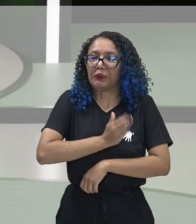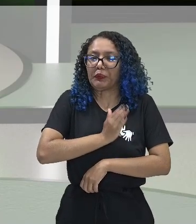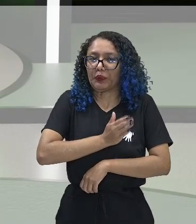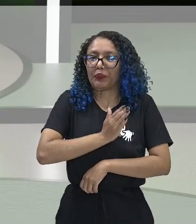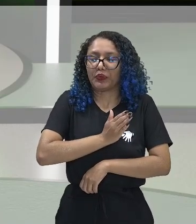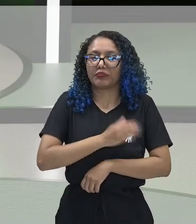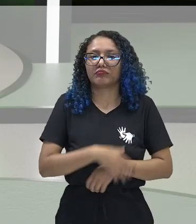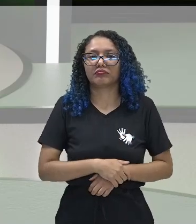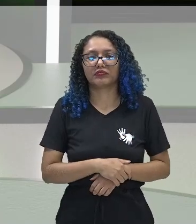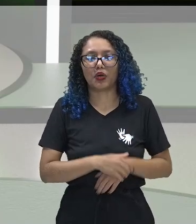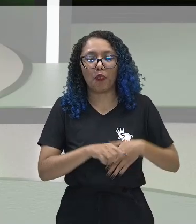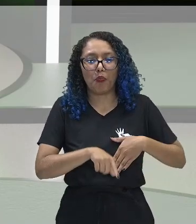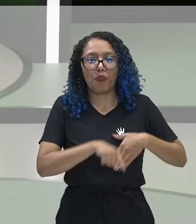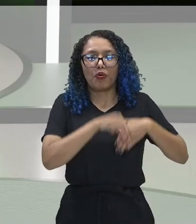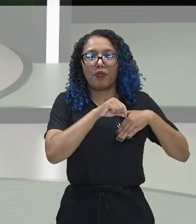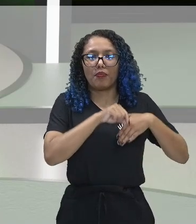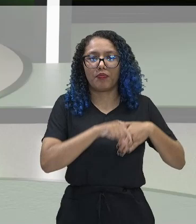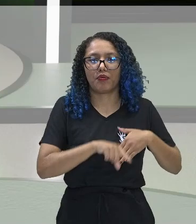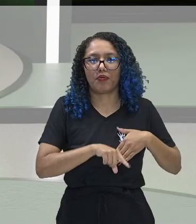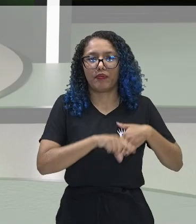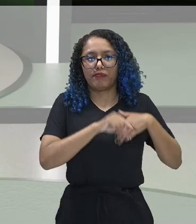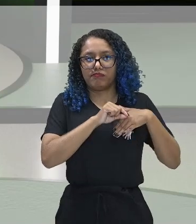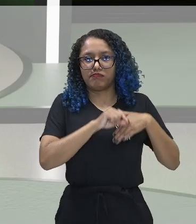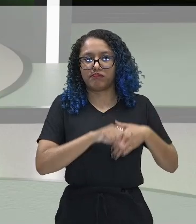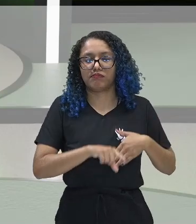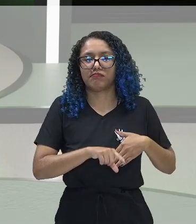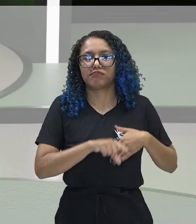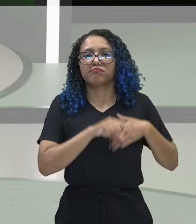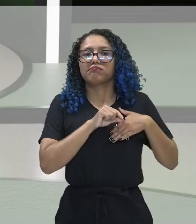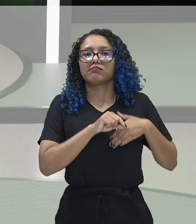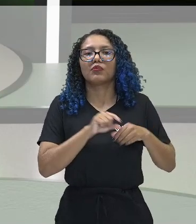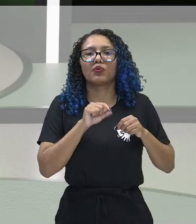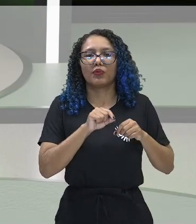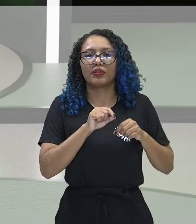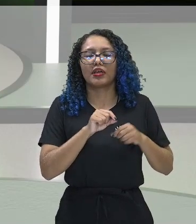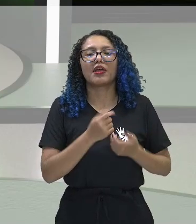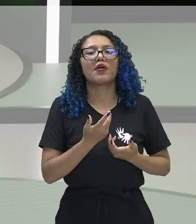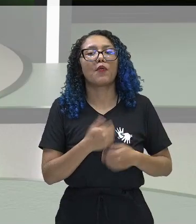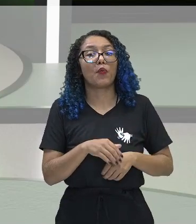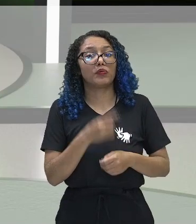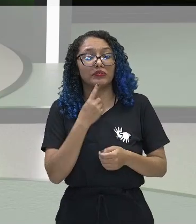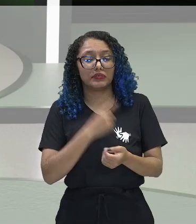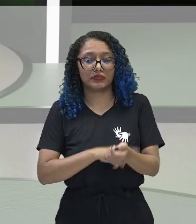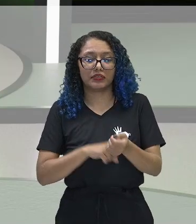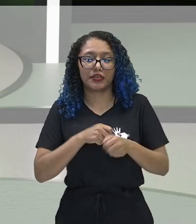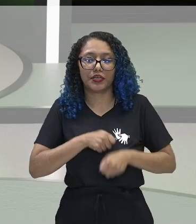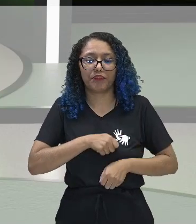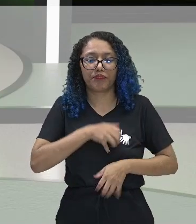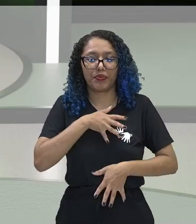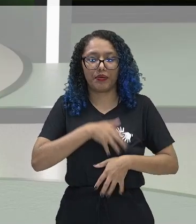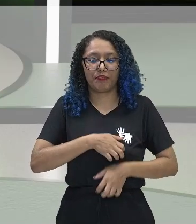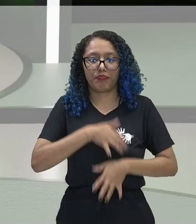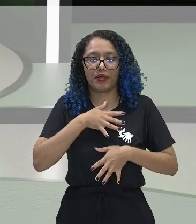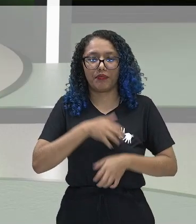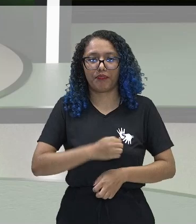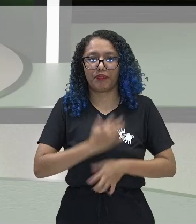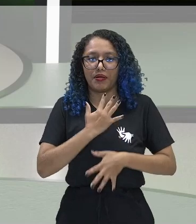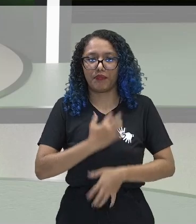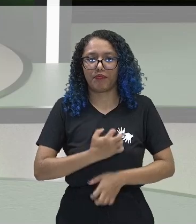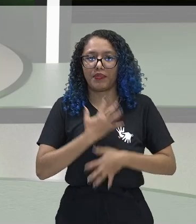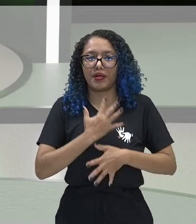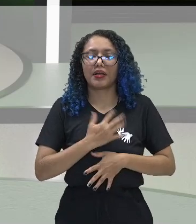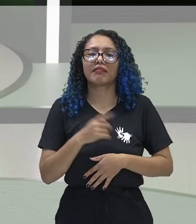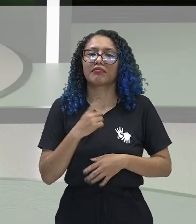sístole, diástole, sístole, diástole, é que faz com que esse sangue seja bombeado. E ele tem aí tipos de